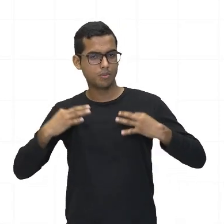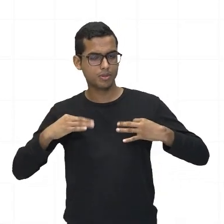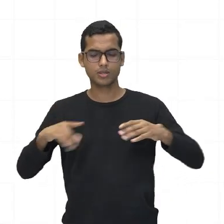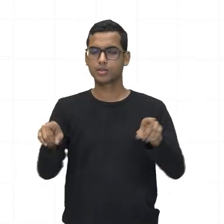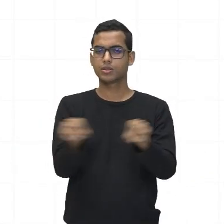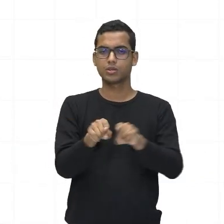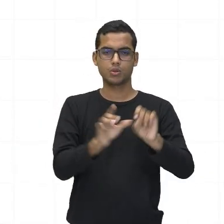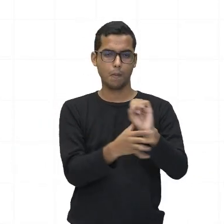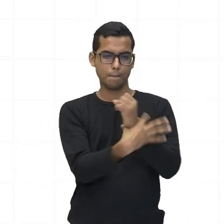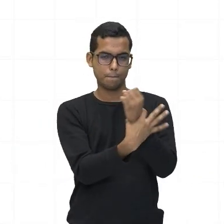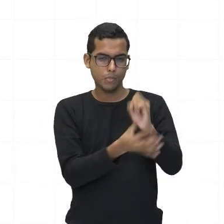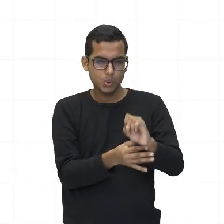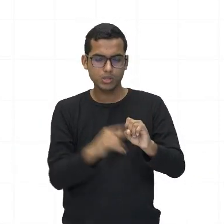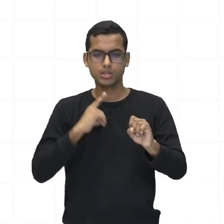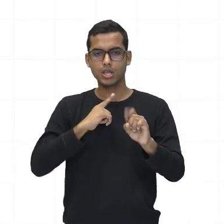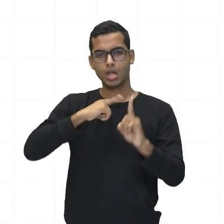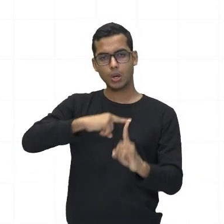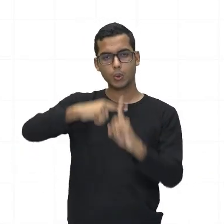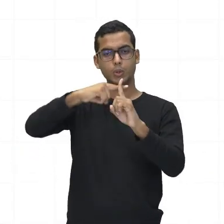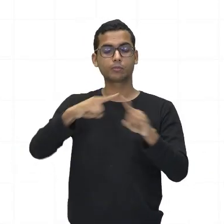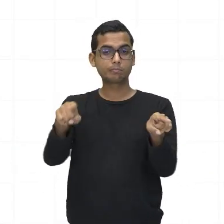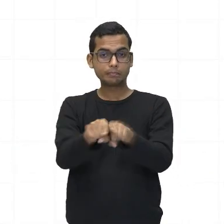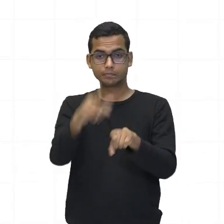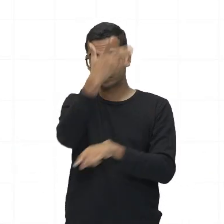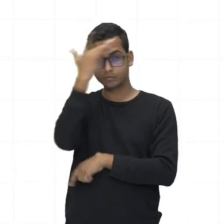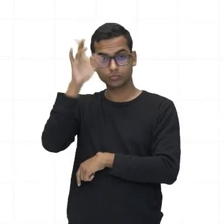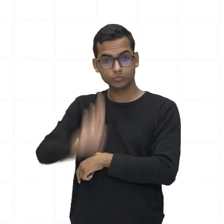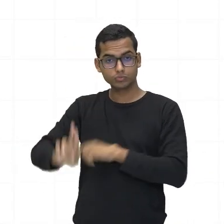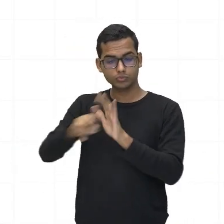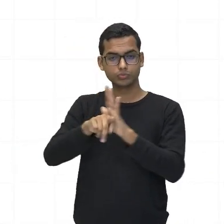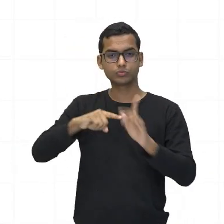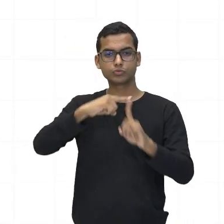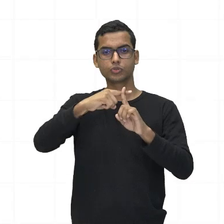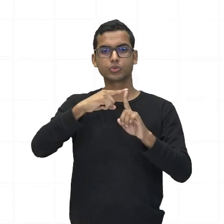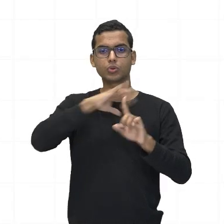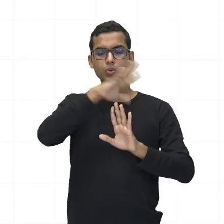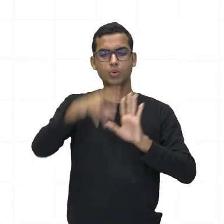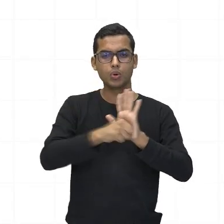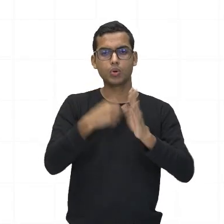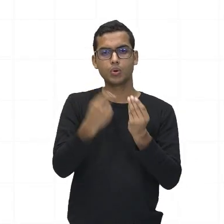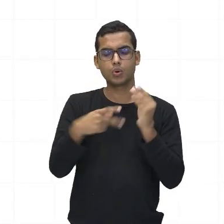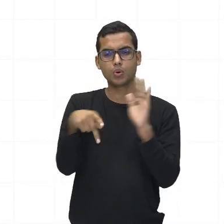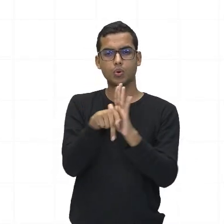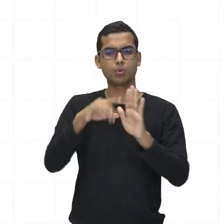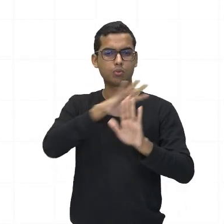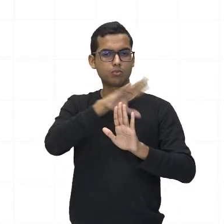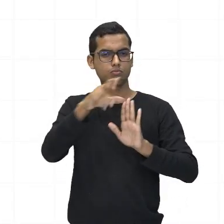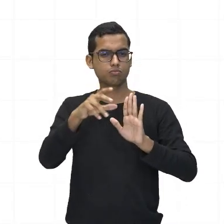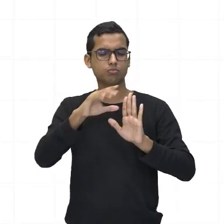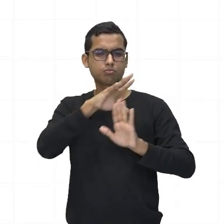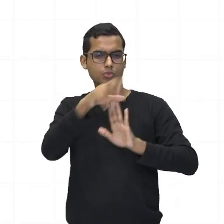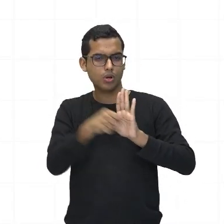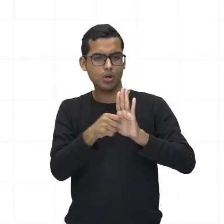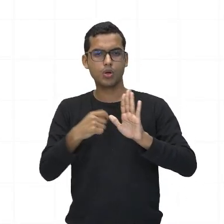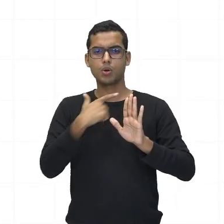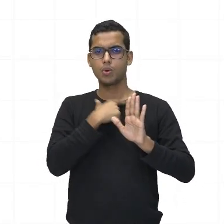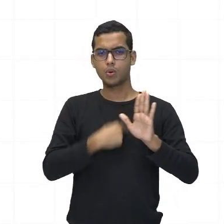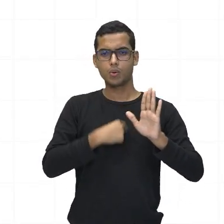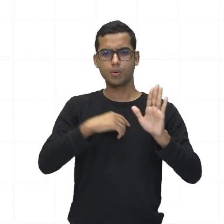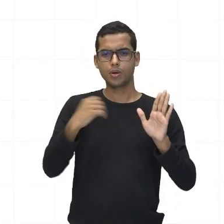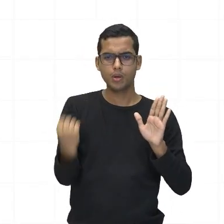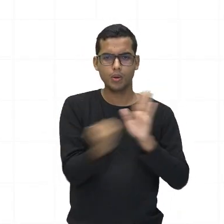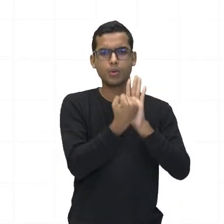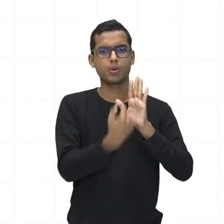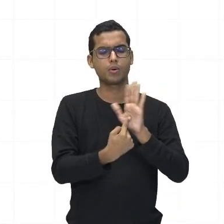praticam o cristianismo usando a cruz também como um adereço, como um adorno, para simbolizar